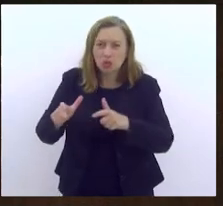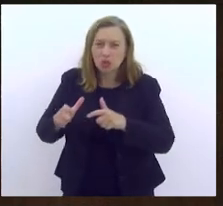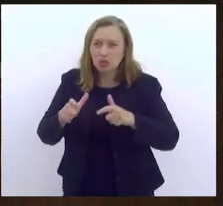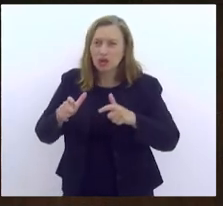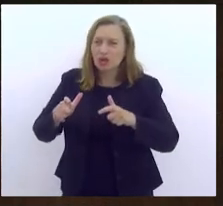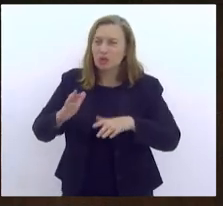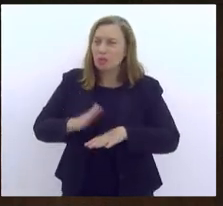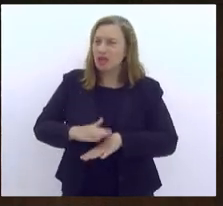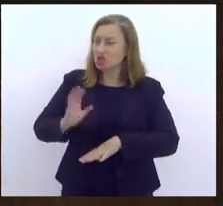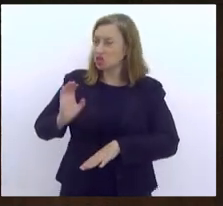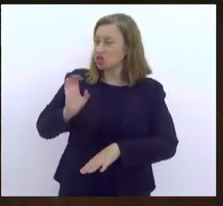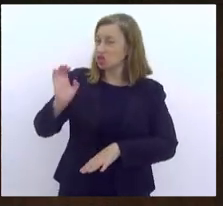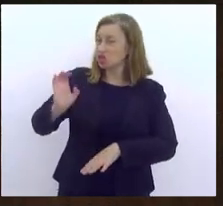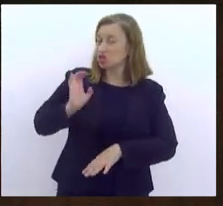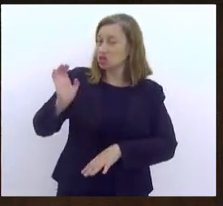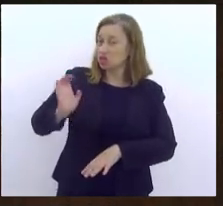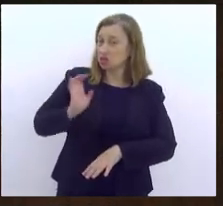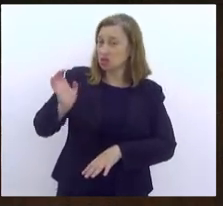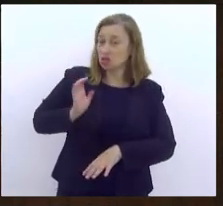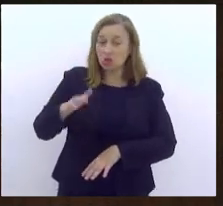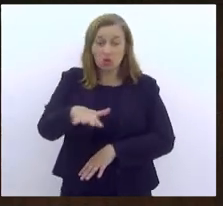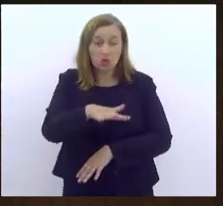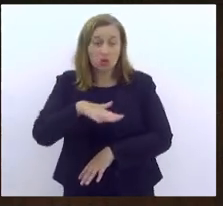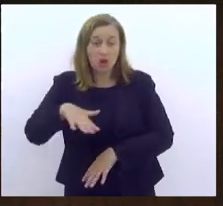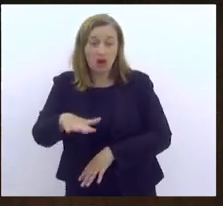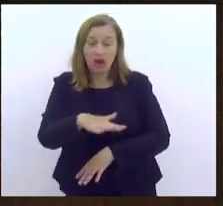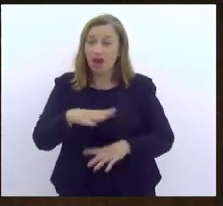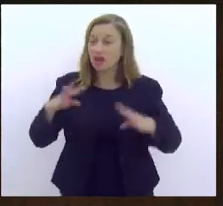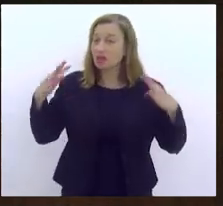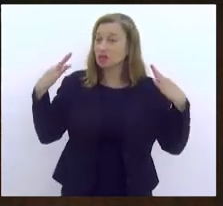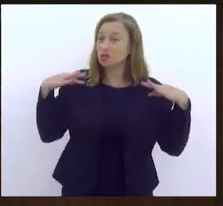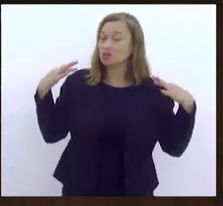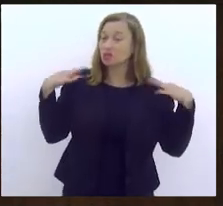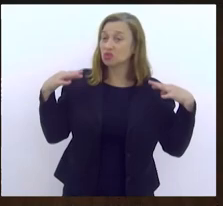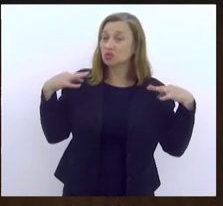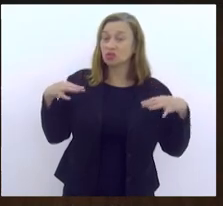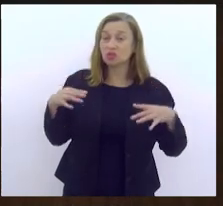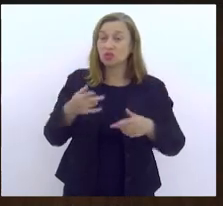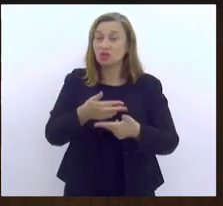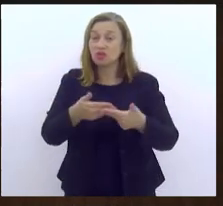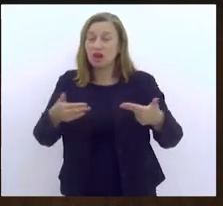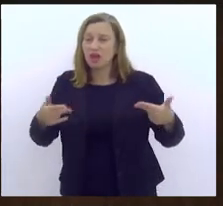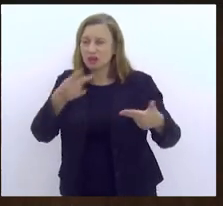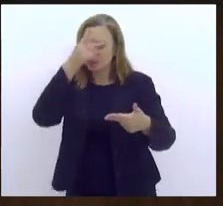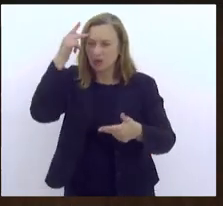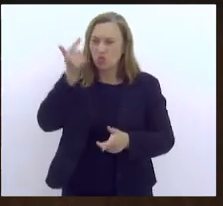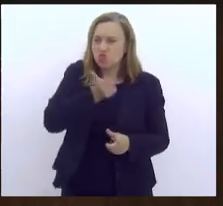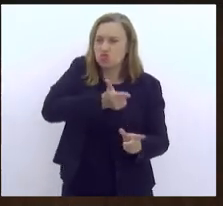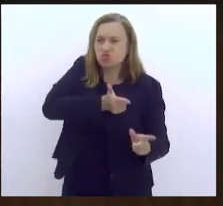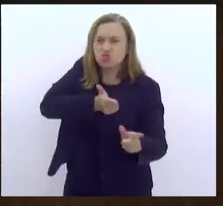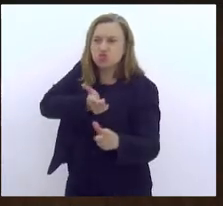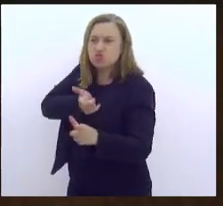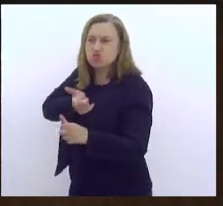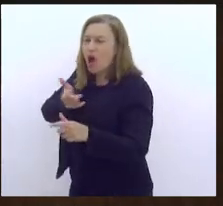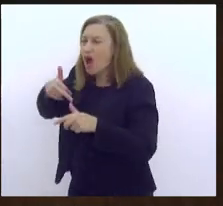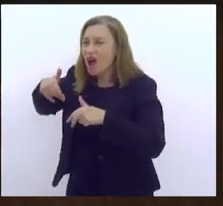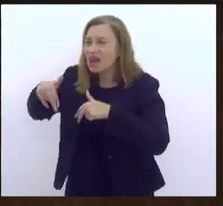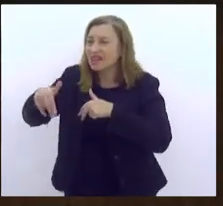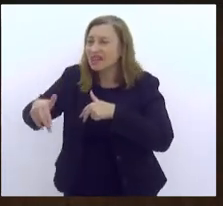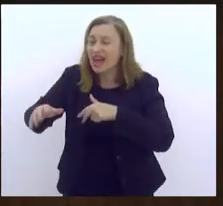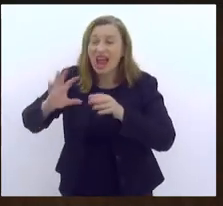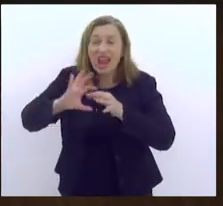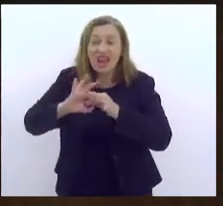coração da cidade, numa área turística, indivíduos fortemente armados consigam trafegar livremente sem